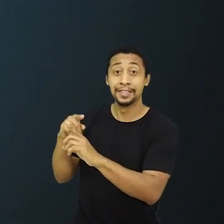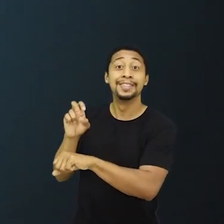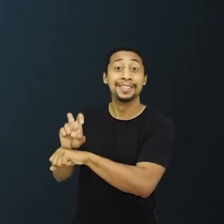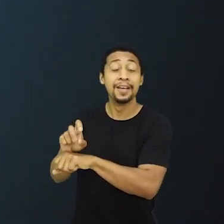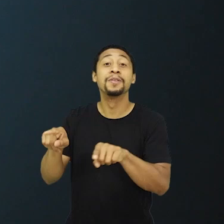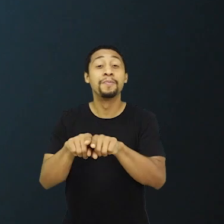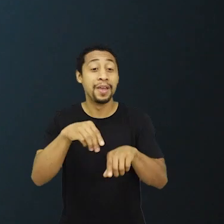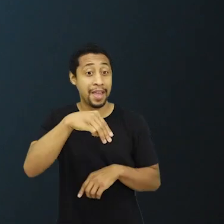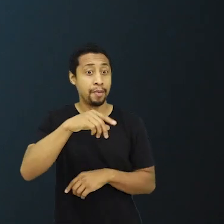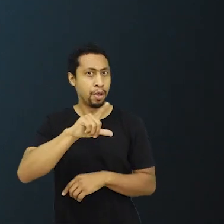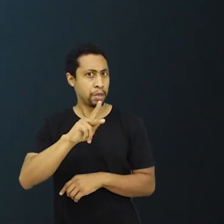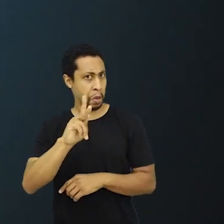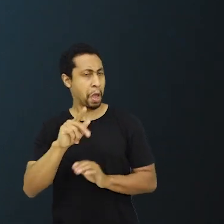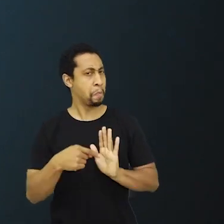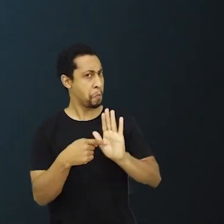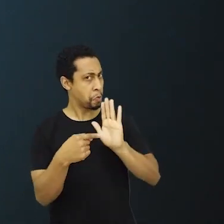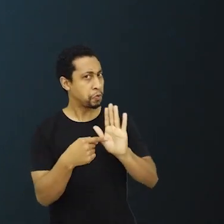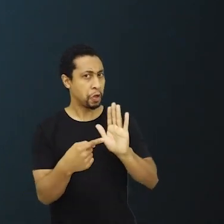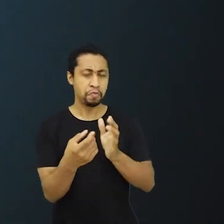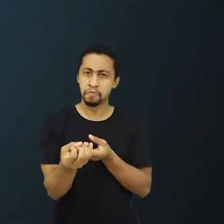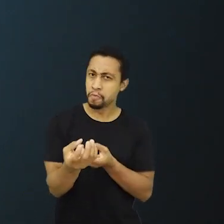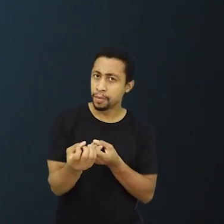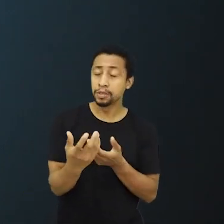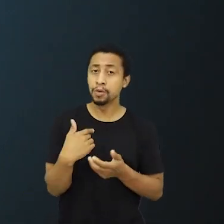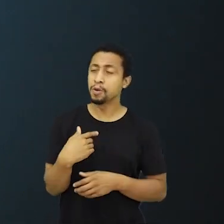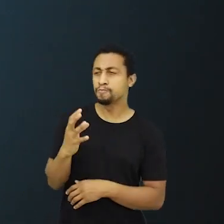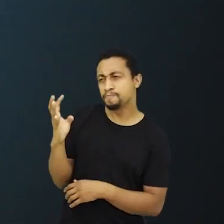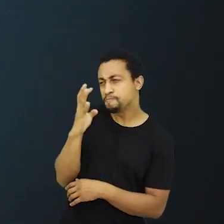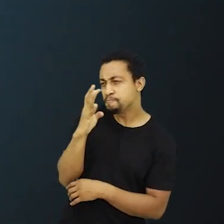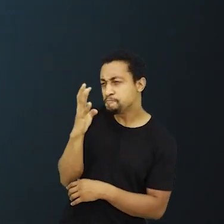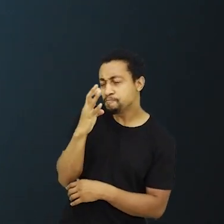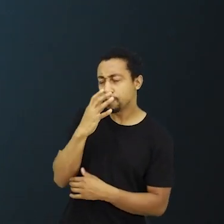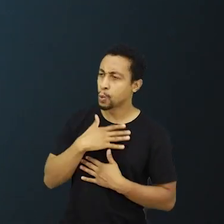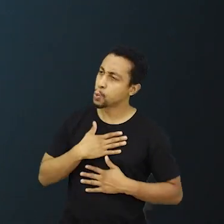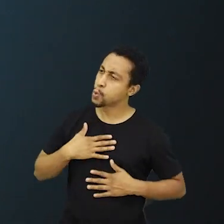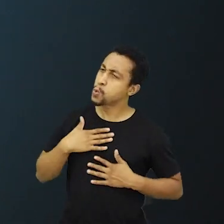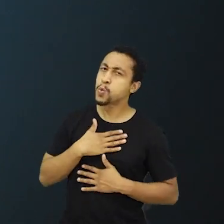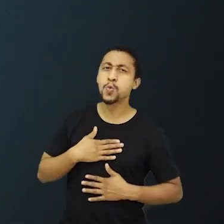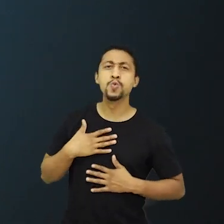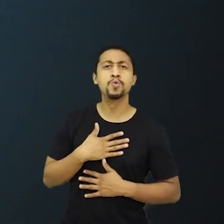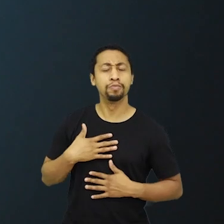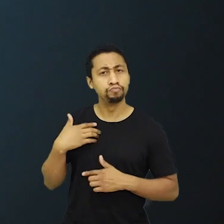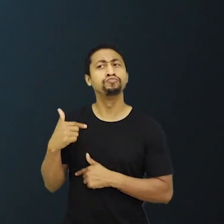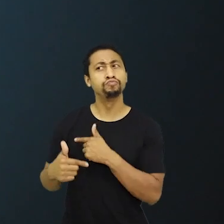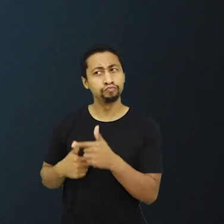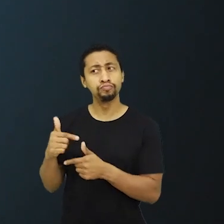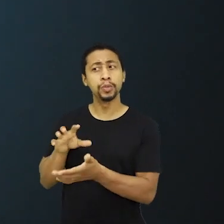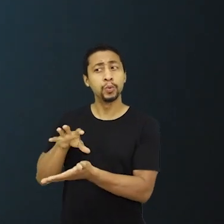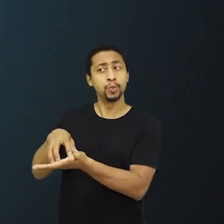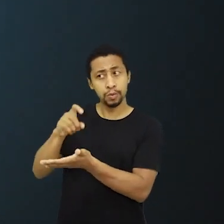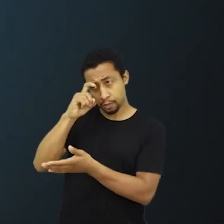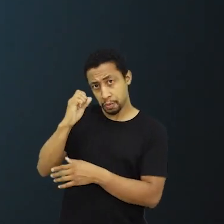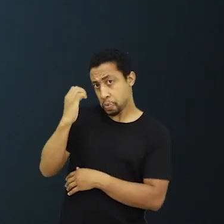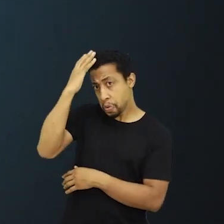Enfim, eu tinha experienciado os eventos do Instituto com muito gosto, assim, admirava muito o trabalho do Instituto. Óbvio que